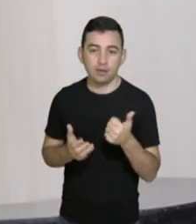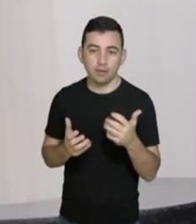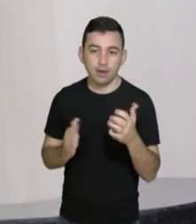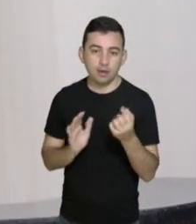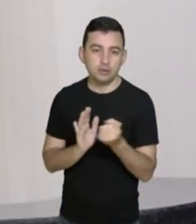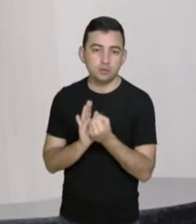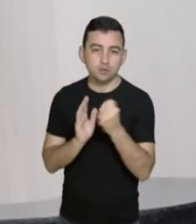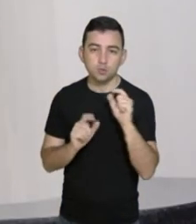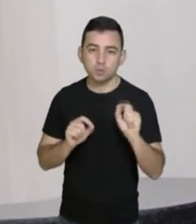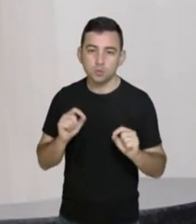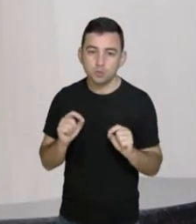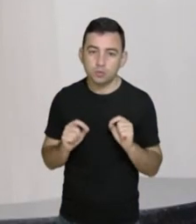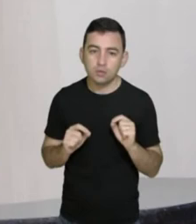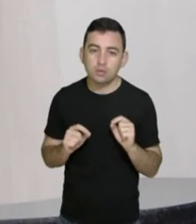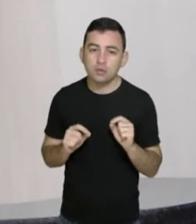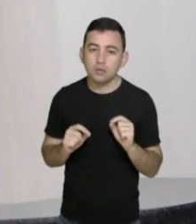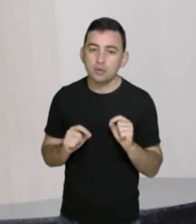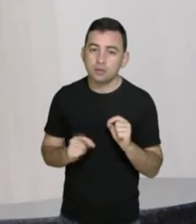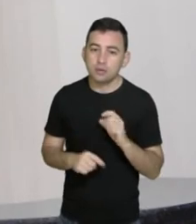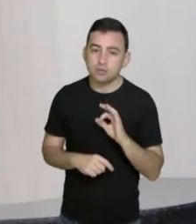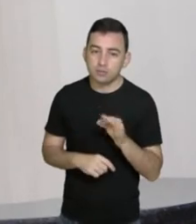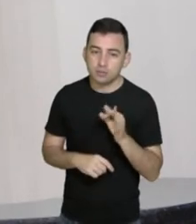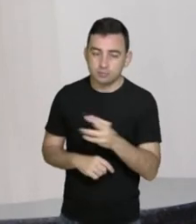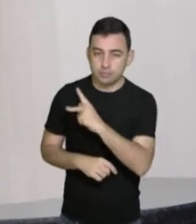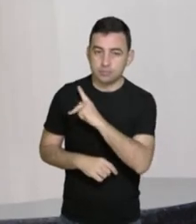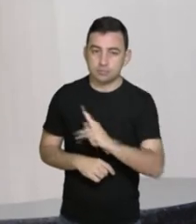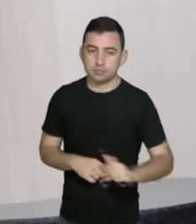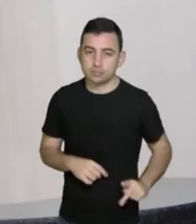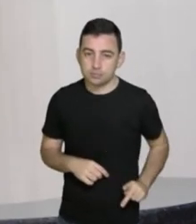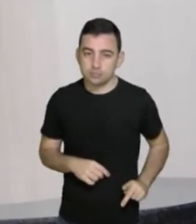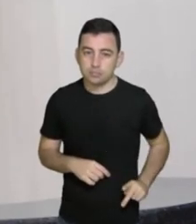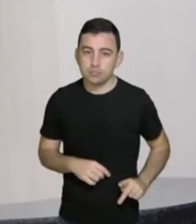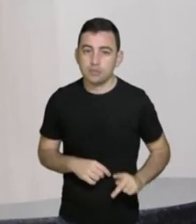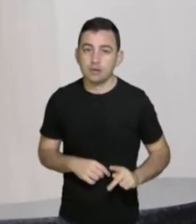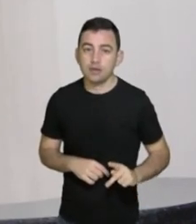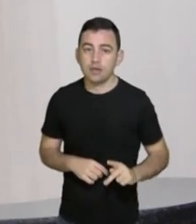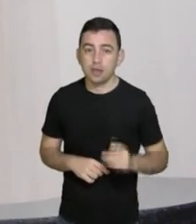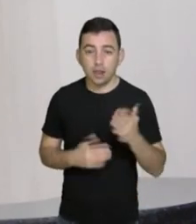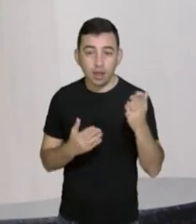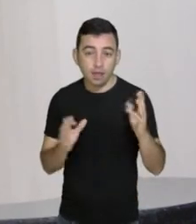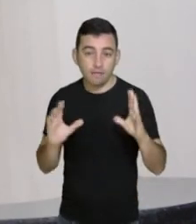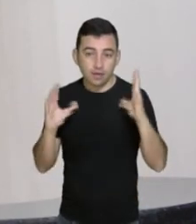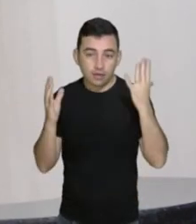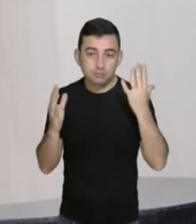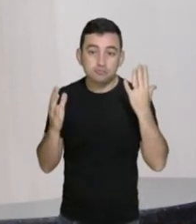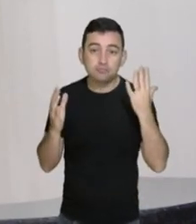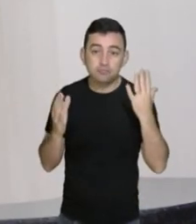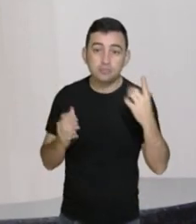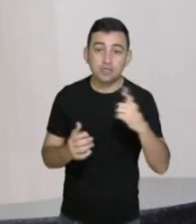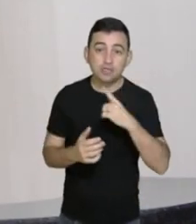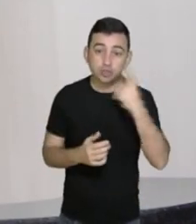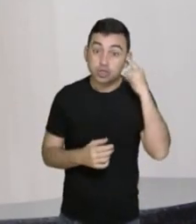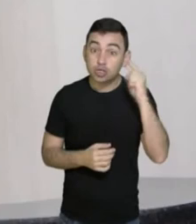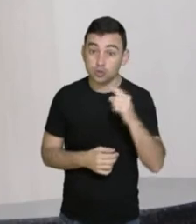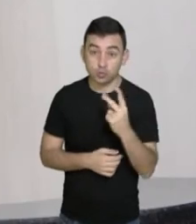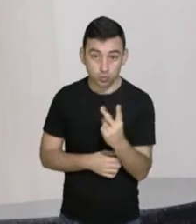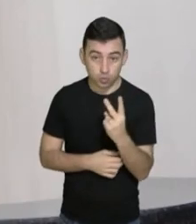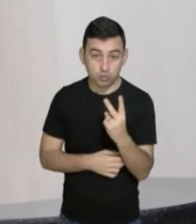registro, senhor presidente, do evento que nós vivemos agora no dia 2, um evento